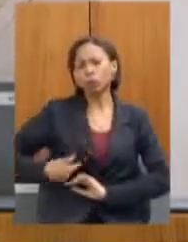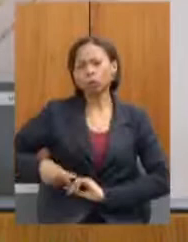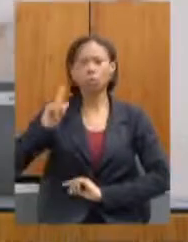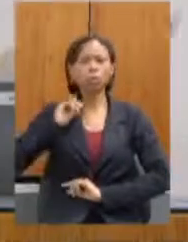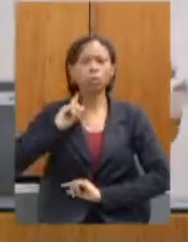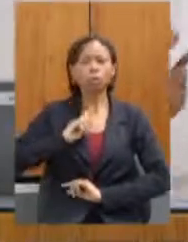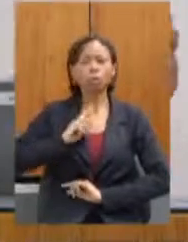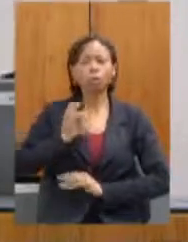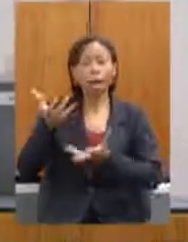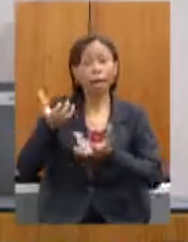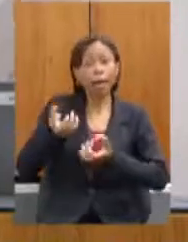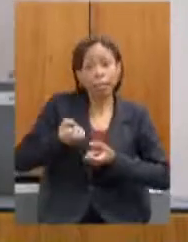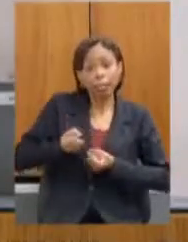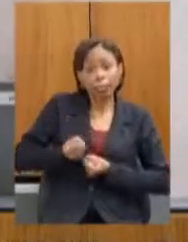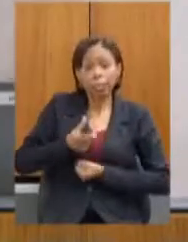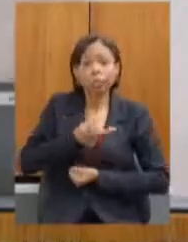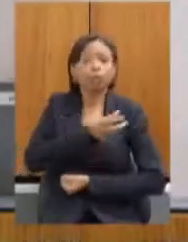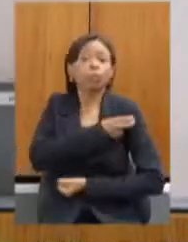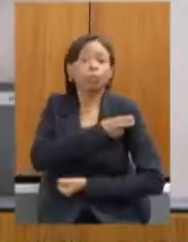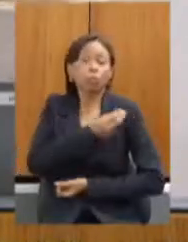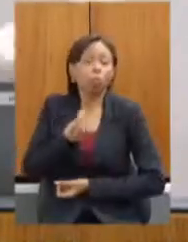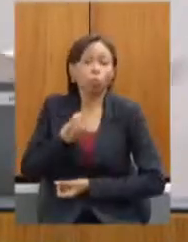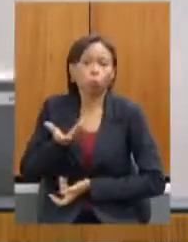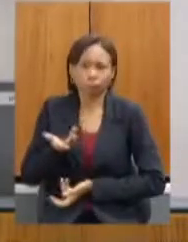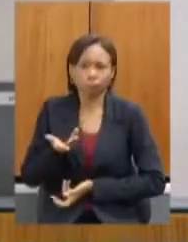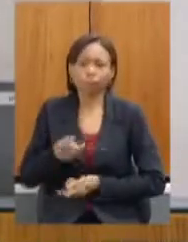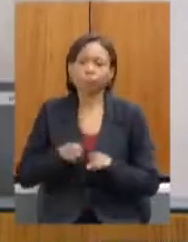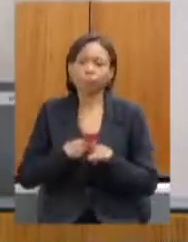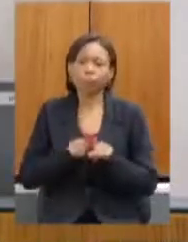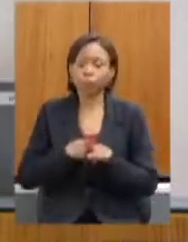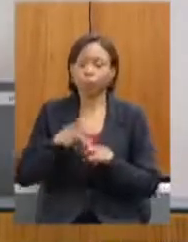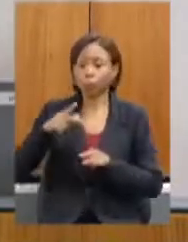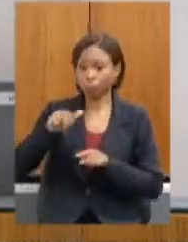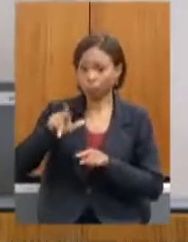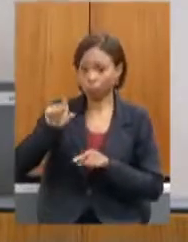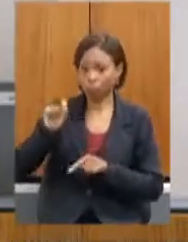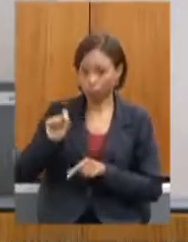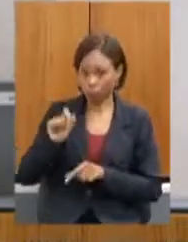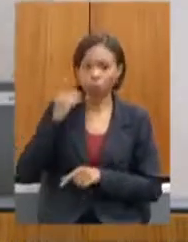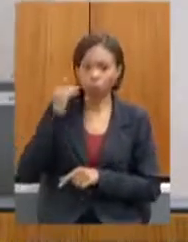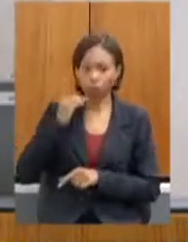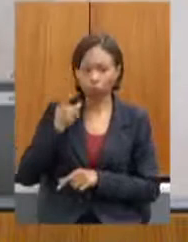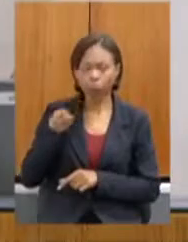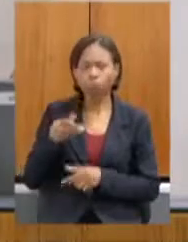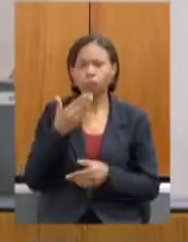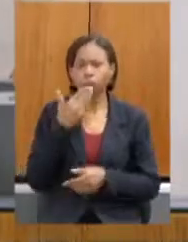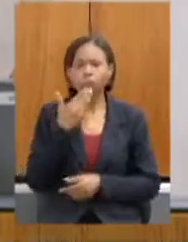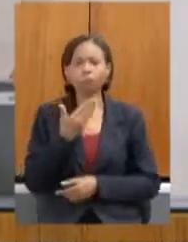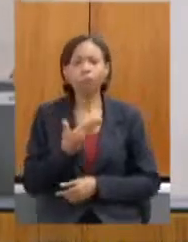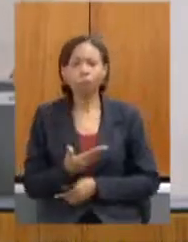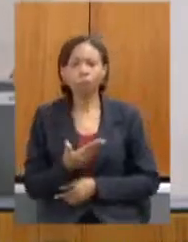para aquisição da referida vacina e do deputado Doutor Paulo solicitando